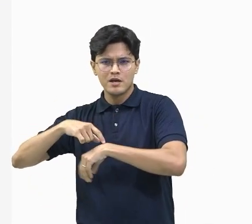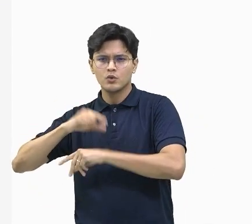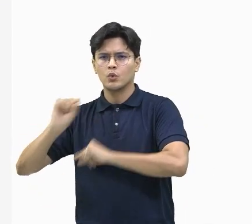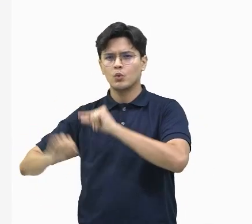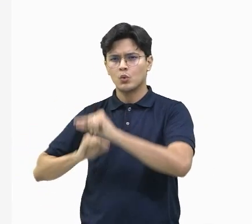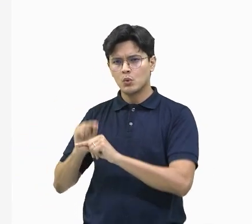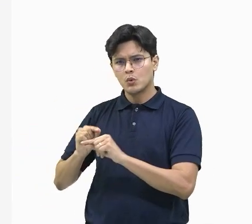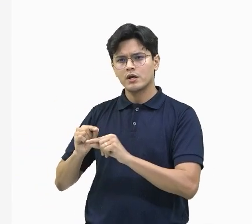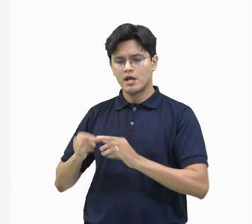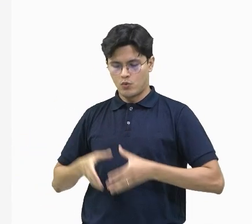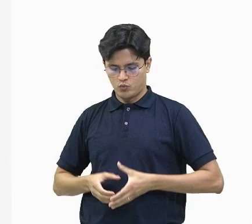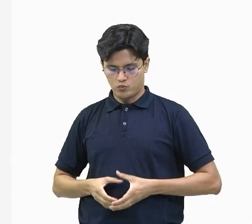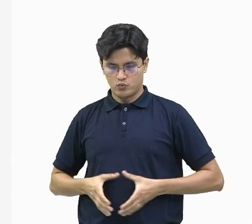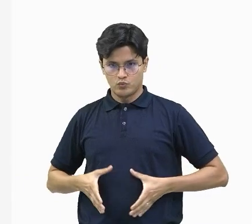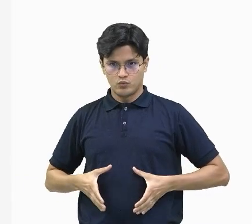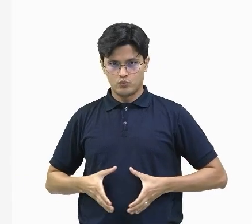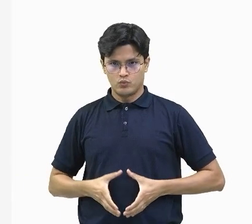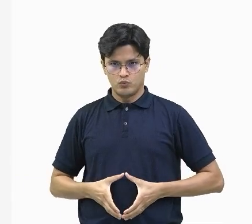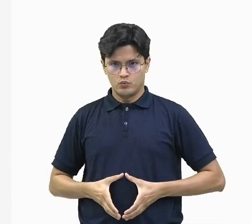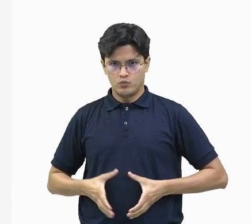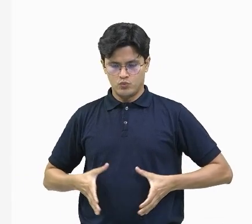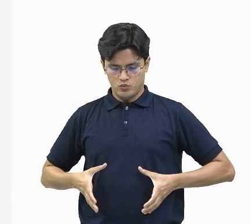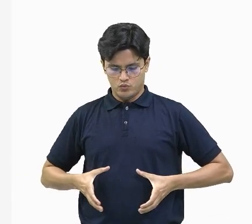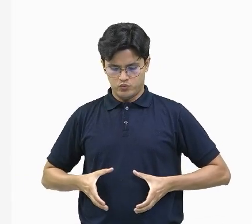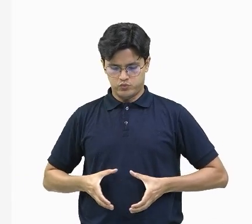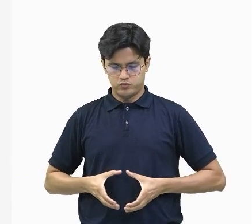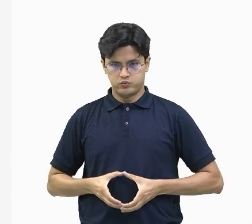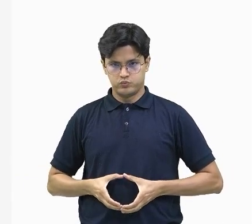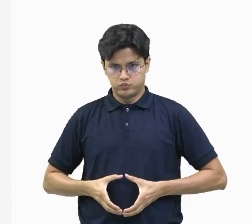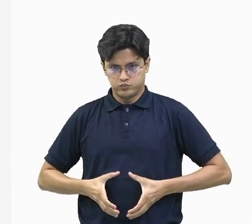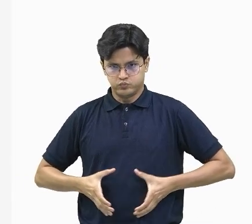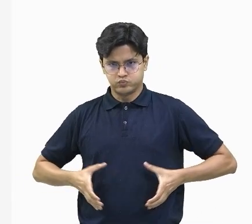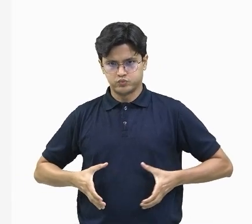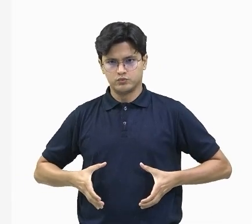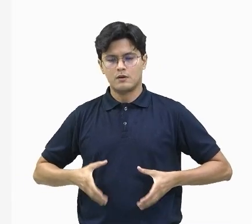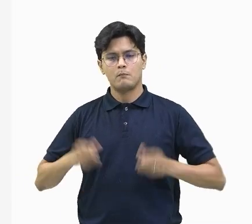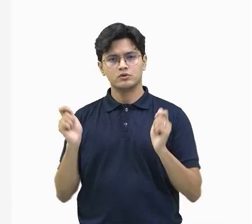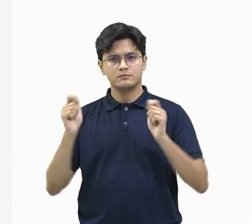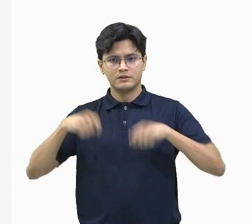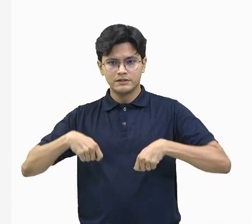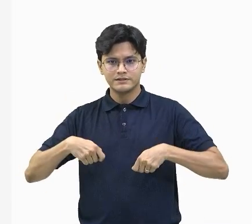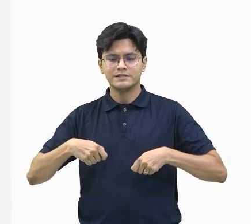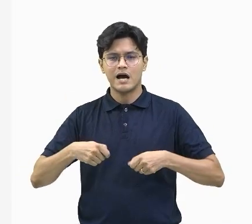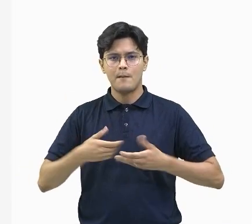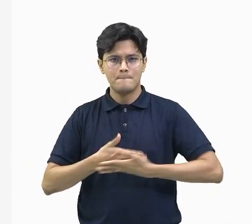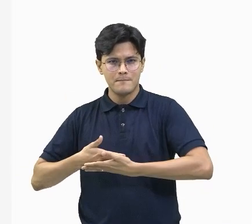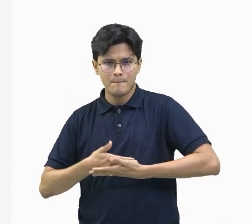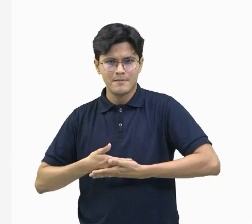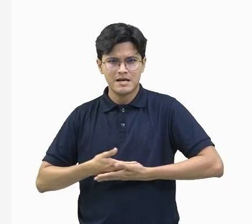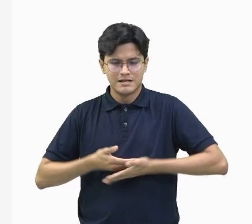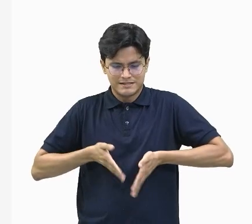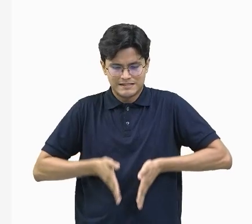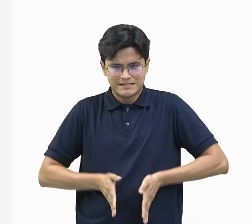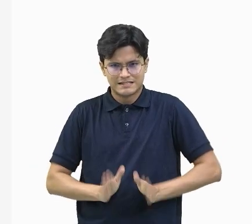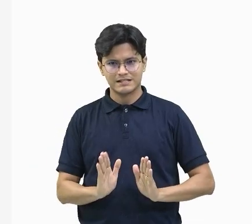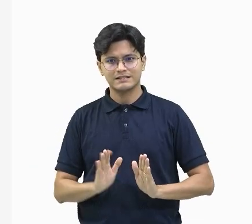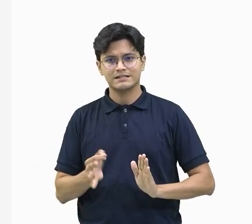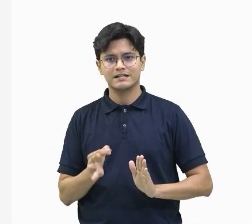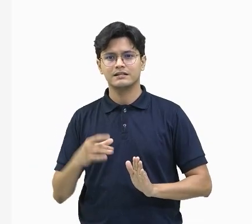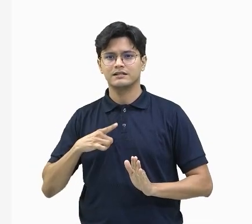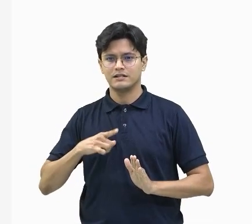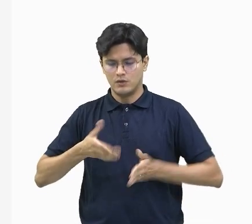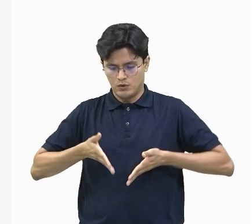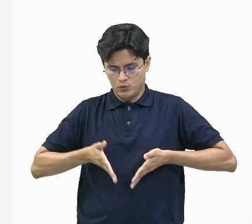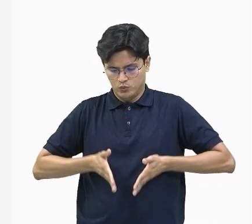se contrai para dilatar o colo do útero e permitir a passagem do bebê. Temos a etapa de expulsão,